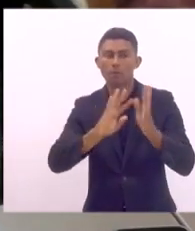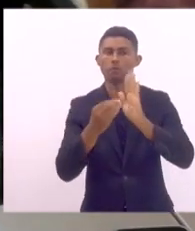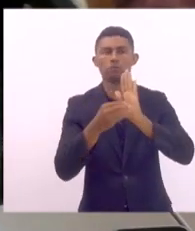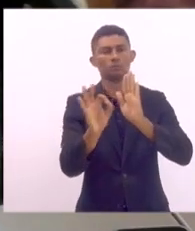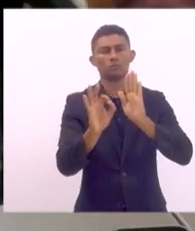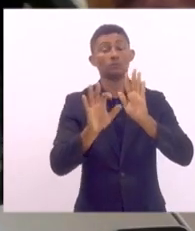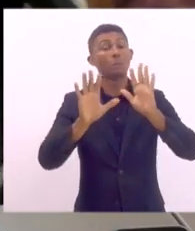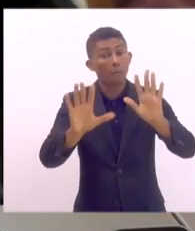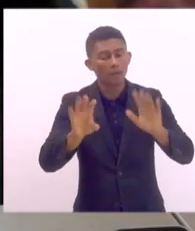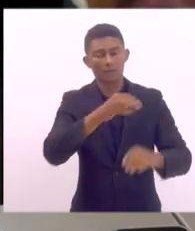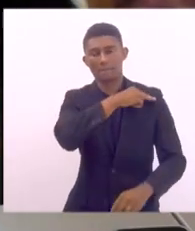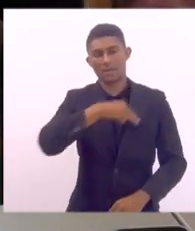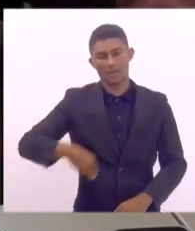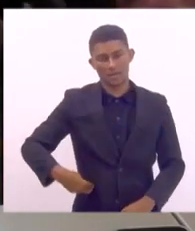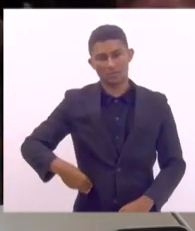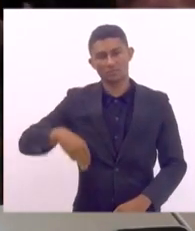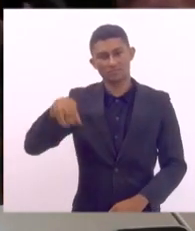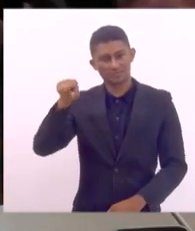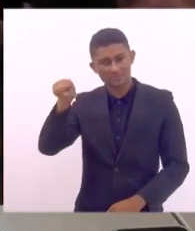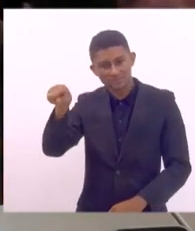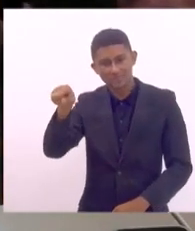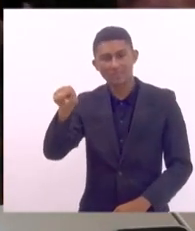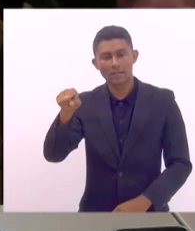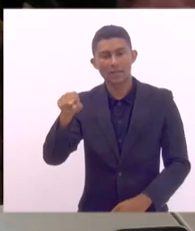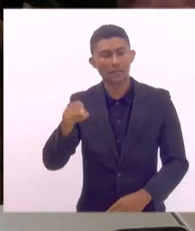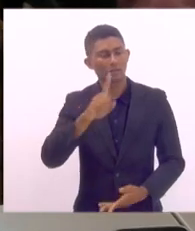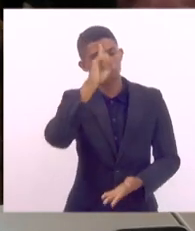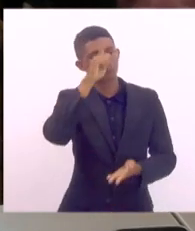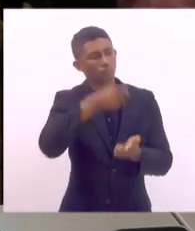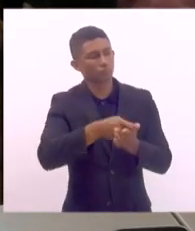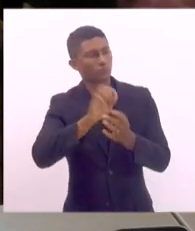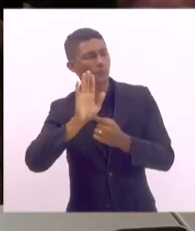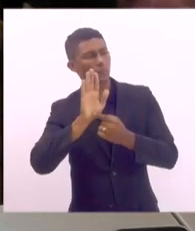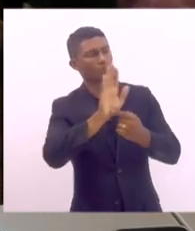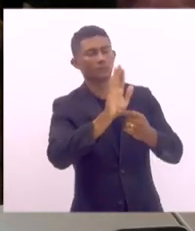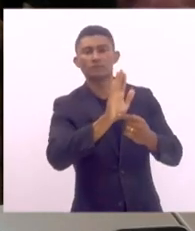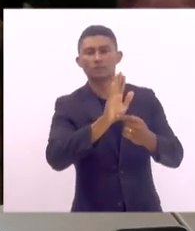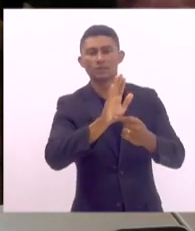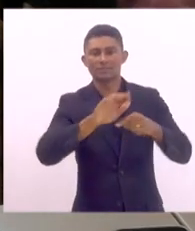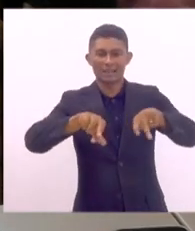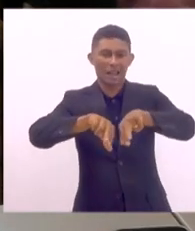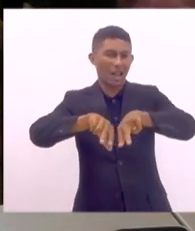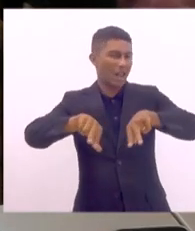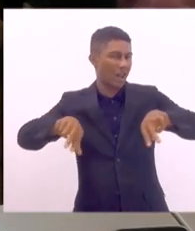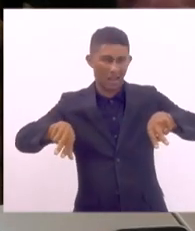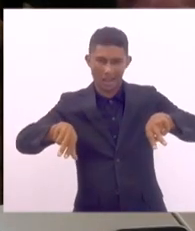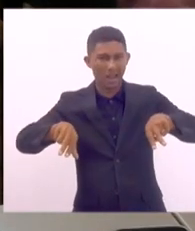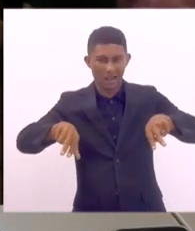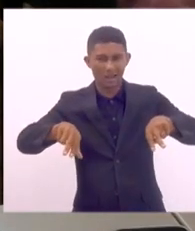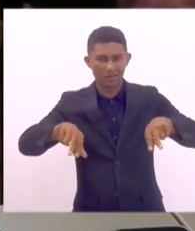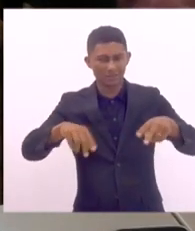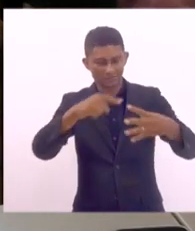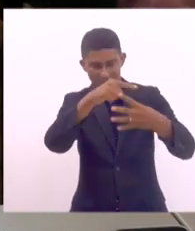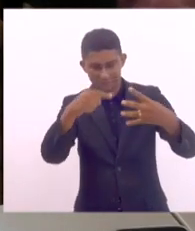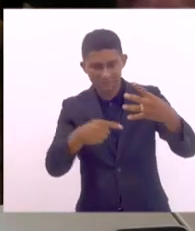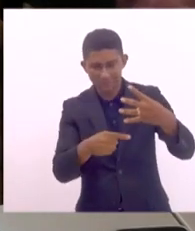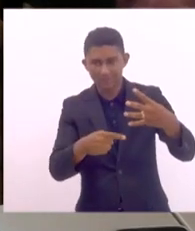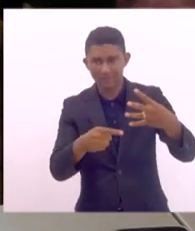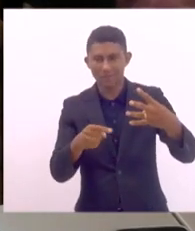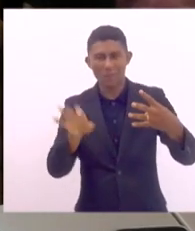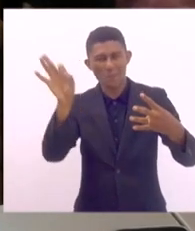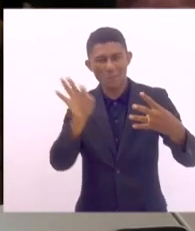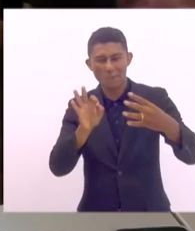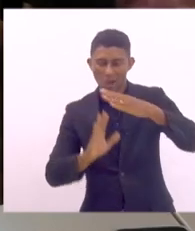ministro Mendonça dá uma liminar dizendo que os serviços essenciais, a alíquota máxima é 17. Você está